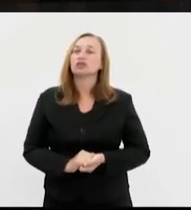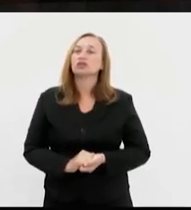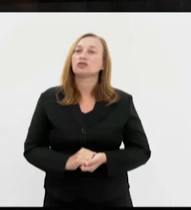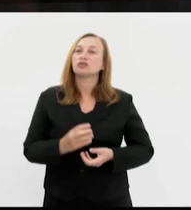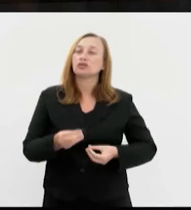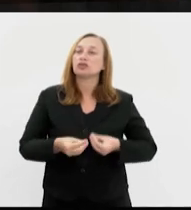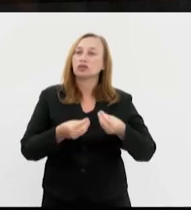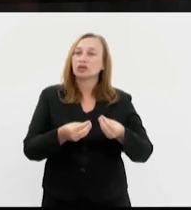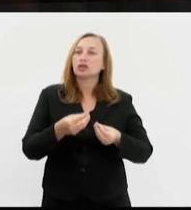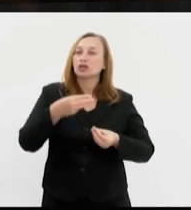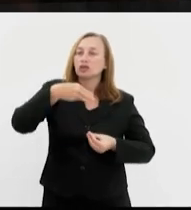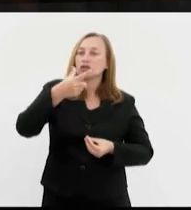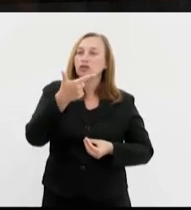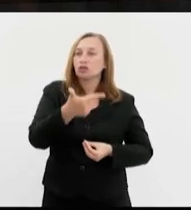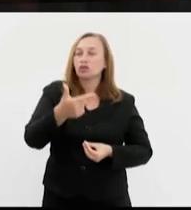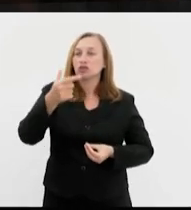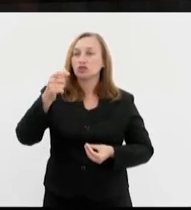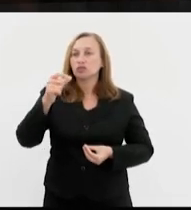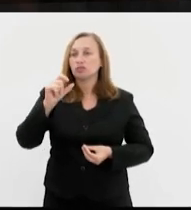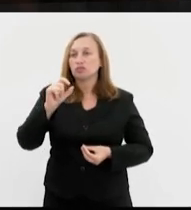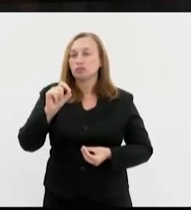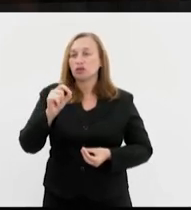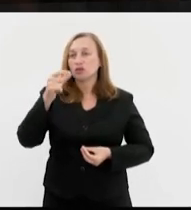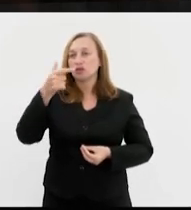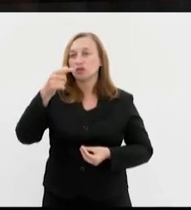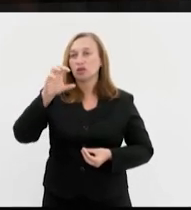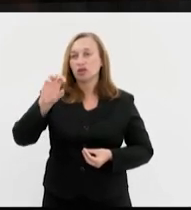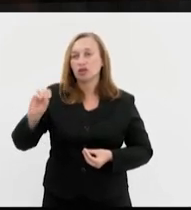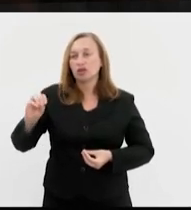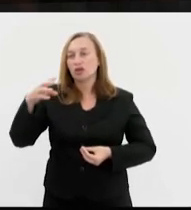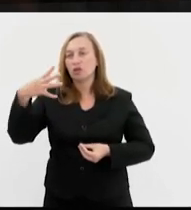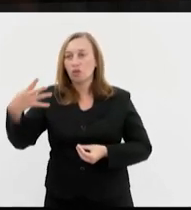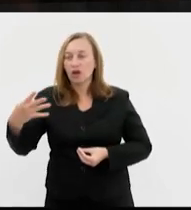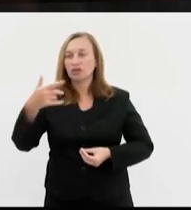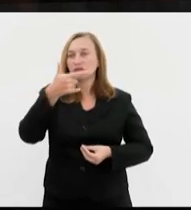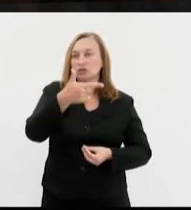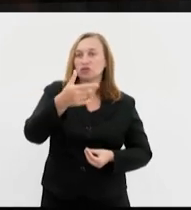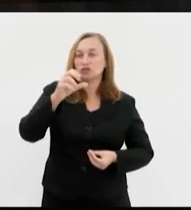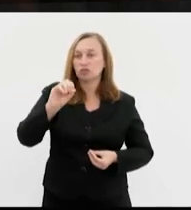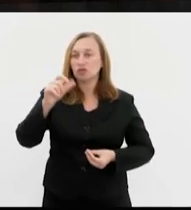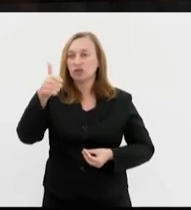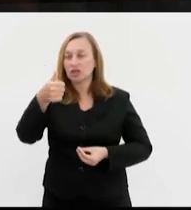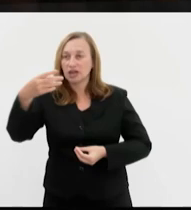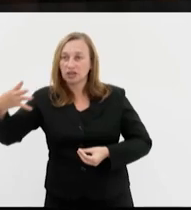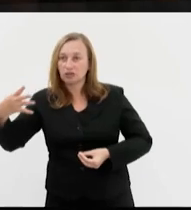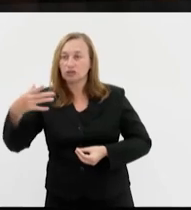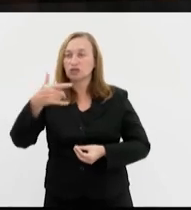em 2004, expedidos em 2004, 2014